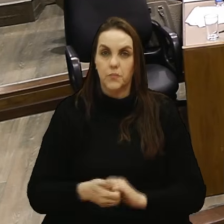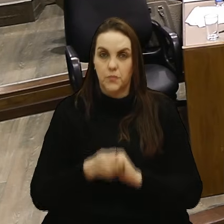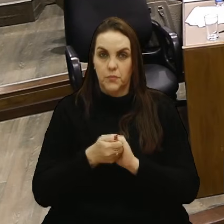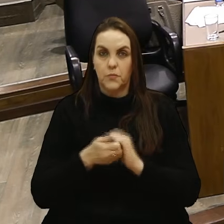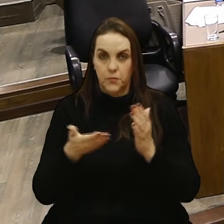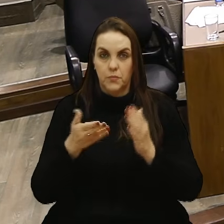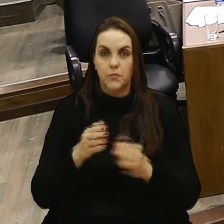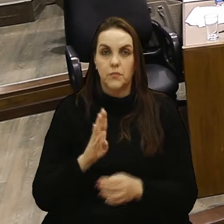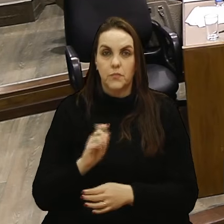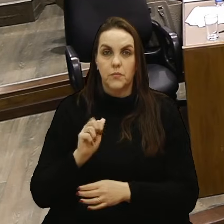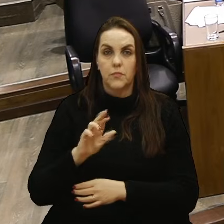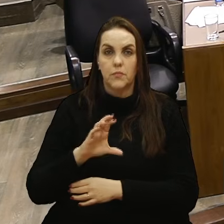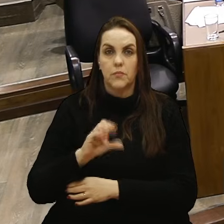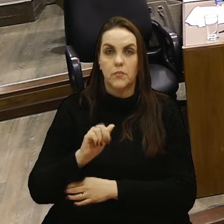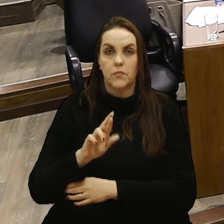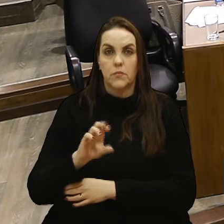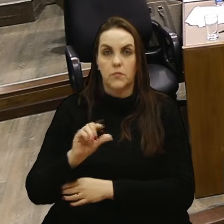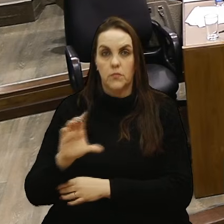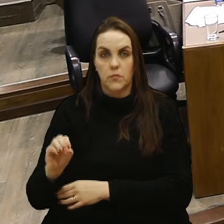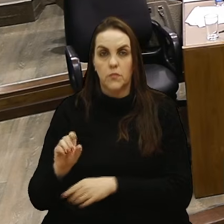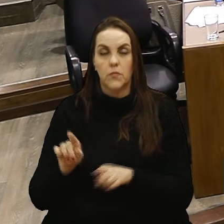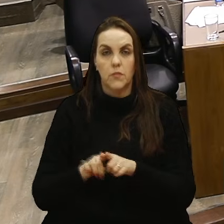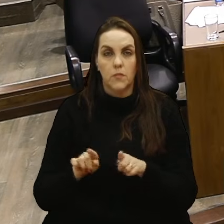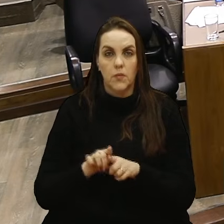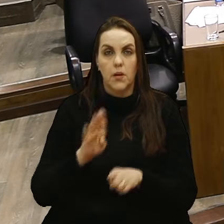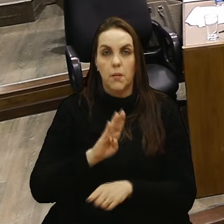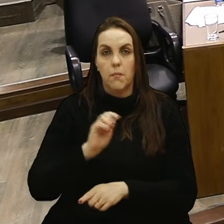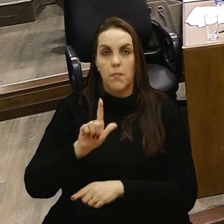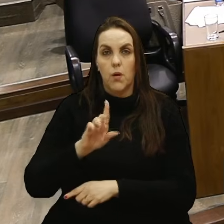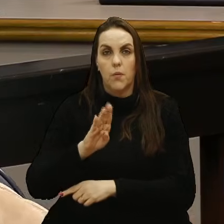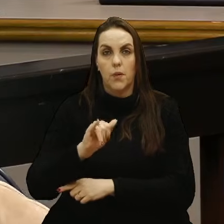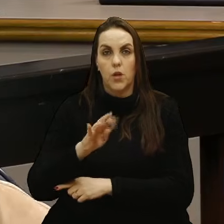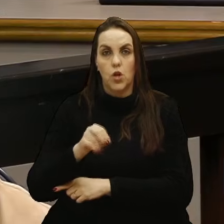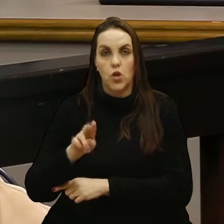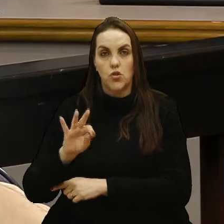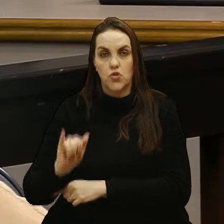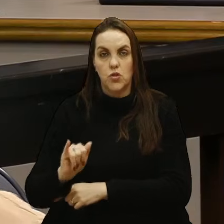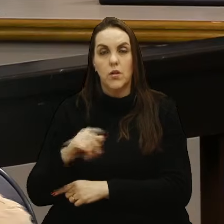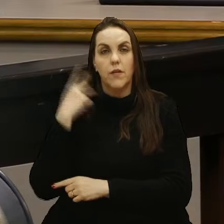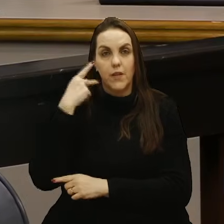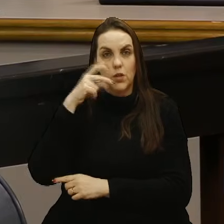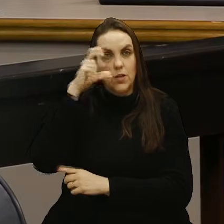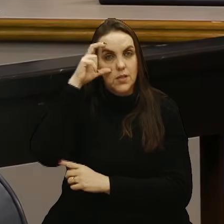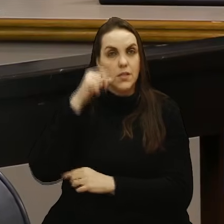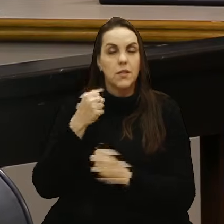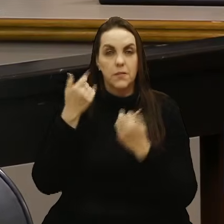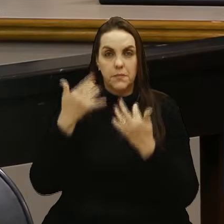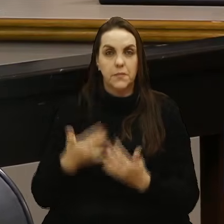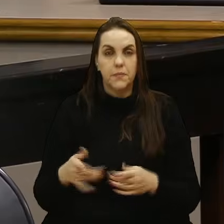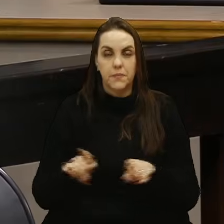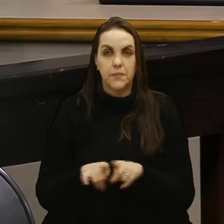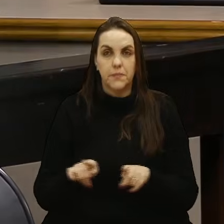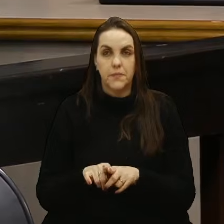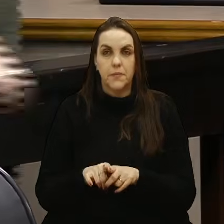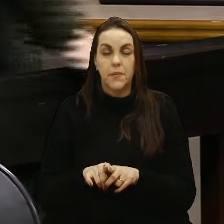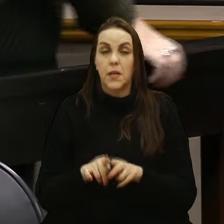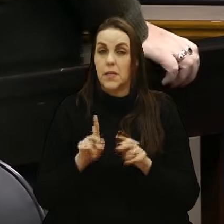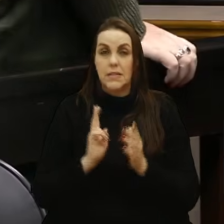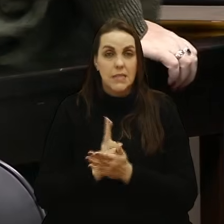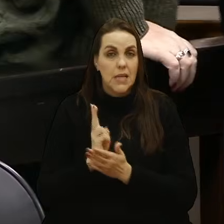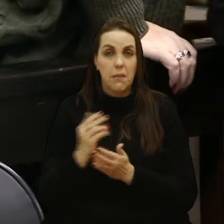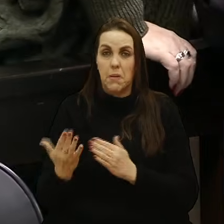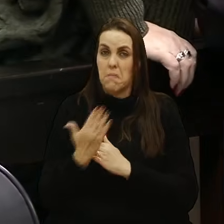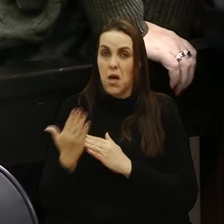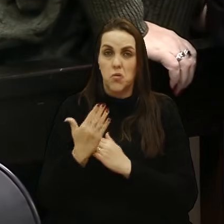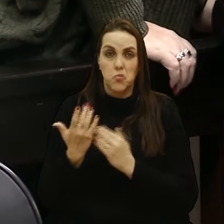ao Barcarolo, ao Balbinotti. Como a vereadora Sandra falou, eu também, o que eu preciso sempre, o pessoal tem me ajudado lá na Codeca. Eu